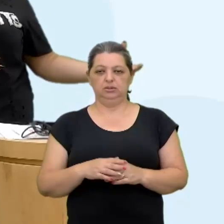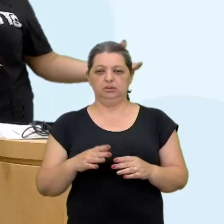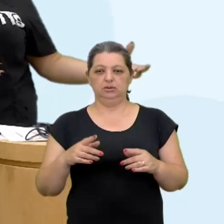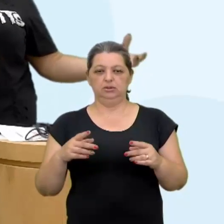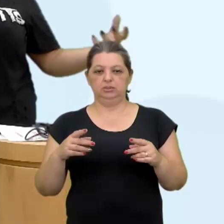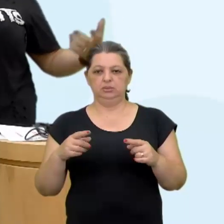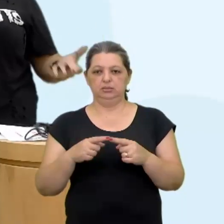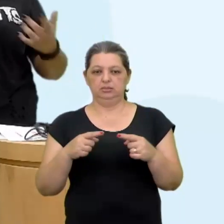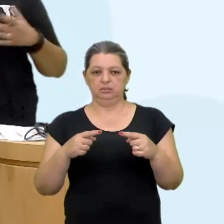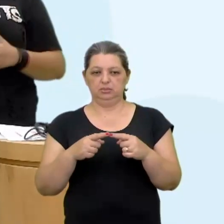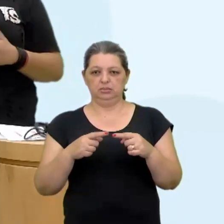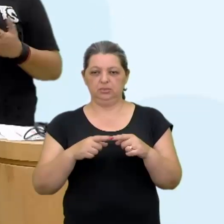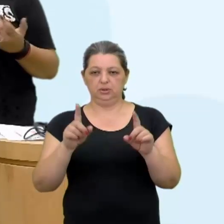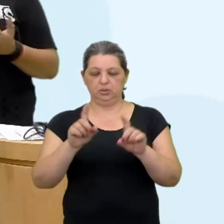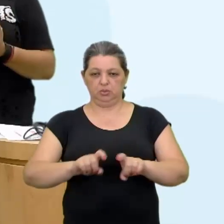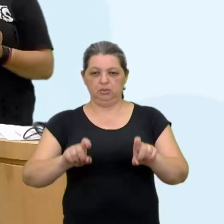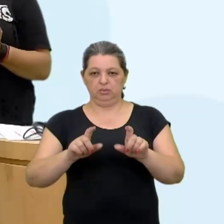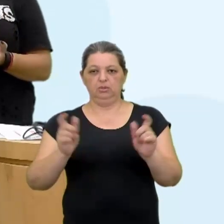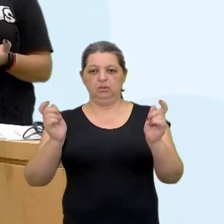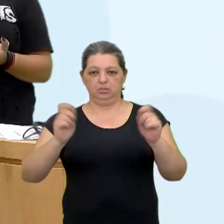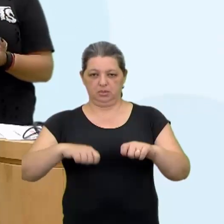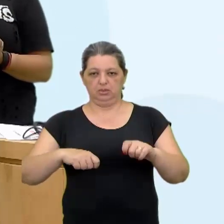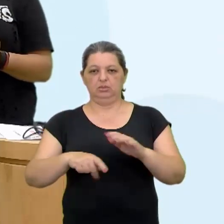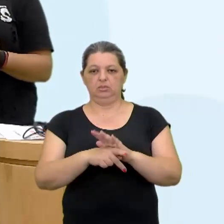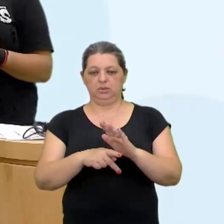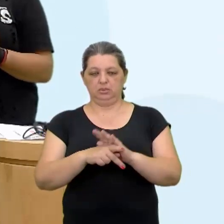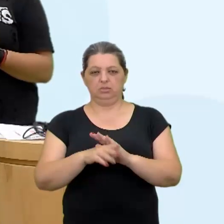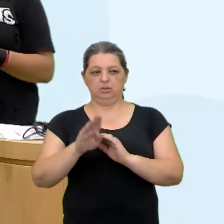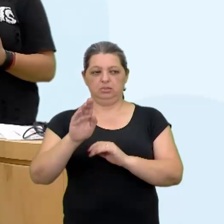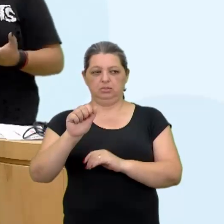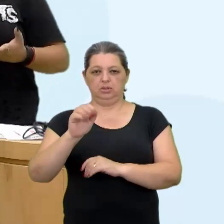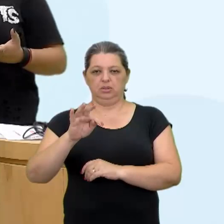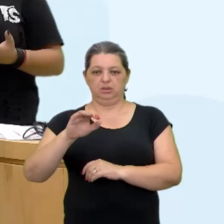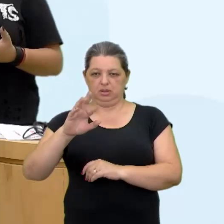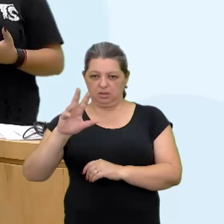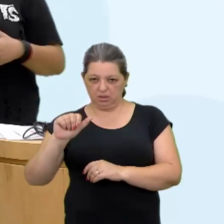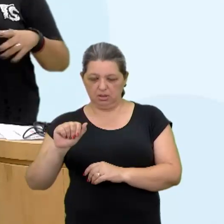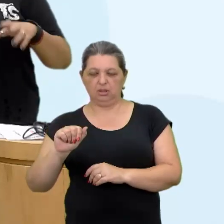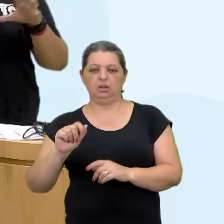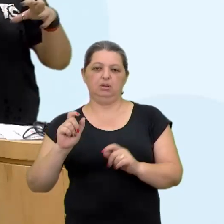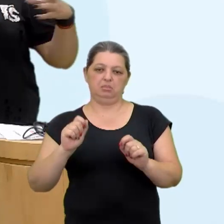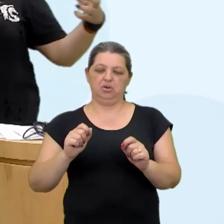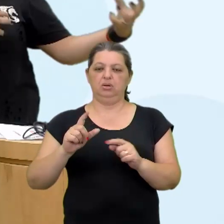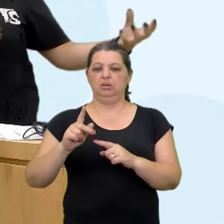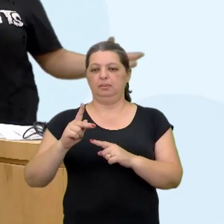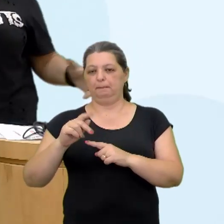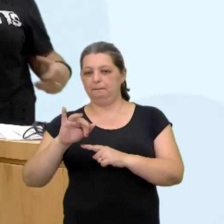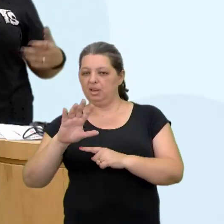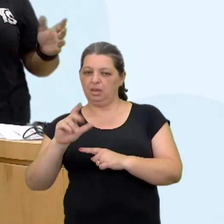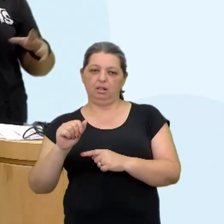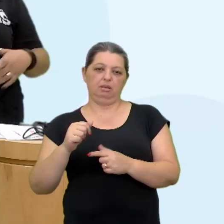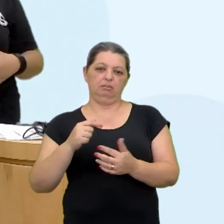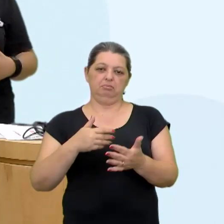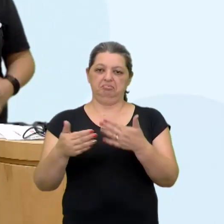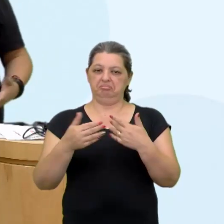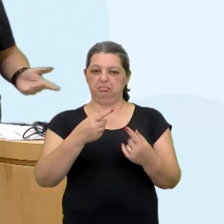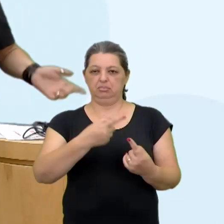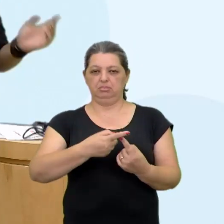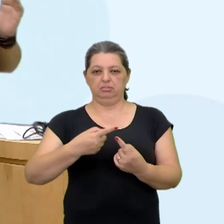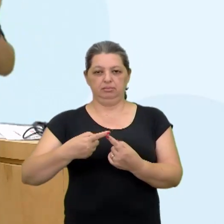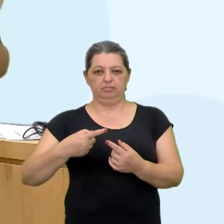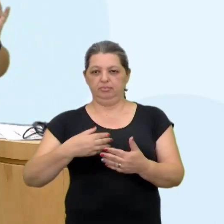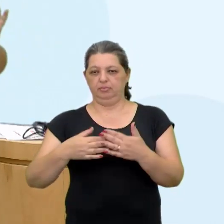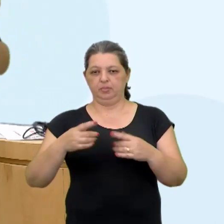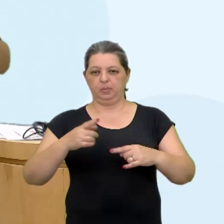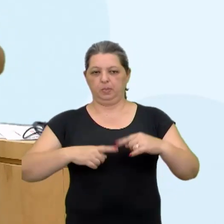num computador. Então, eu posso conectar numa bateria, posso conectar numa pilha, né? Em outros componentes aí, até